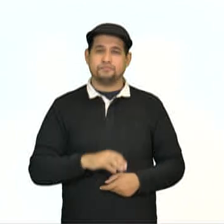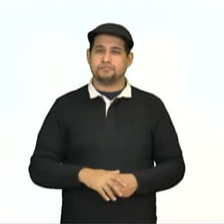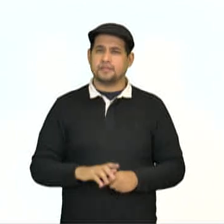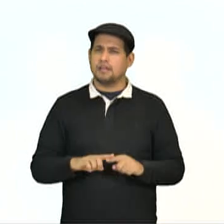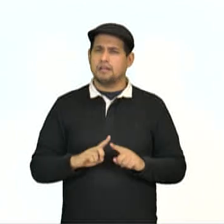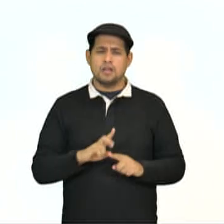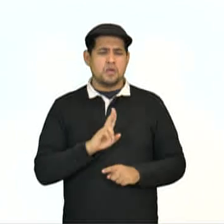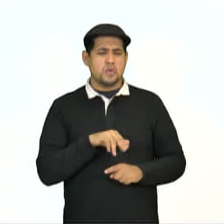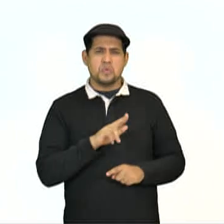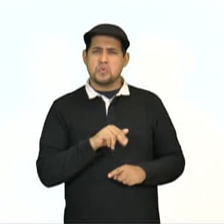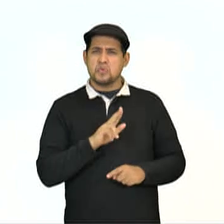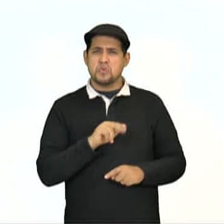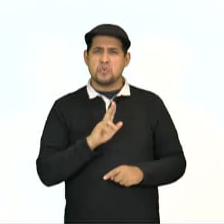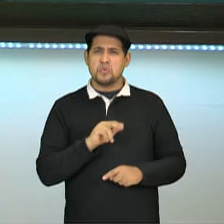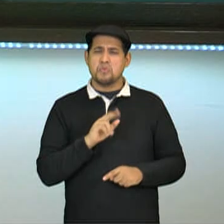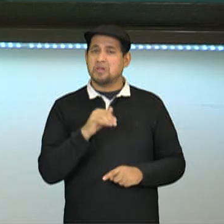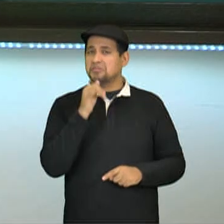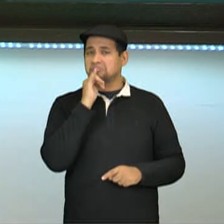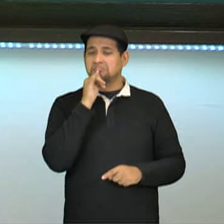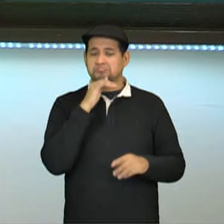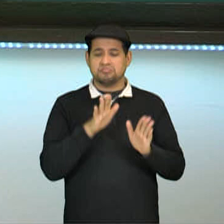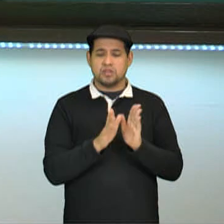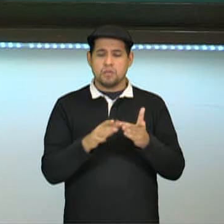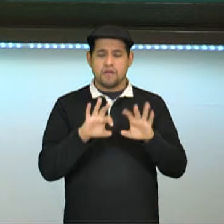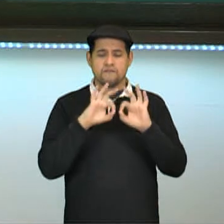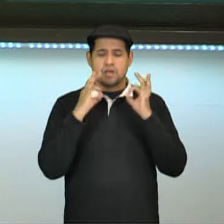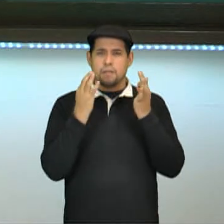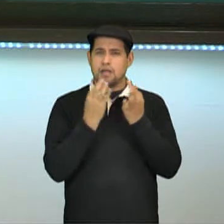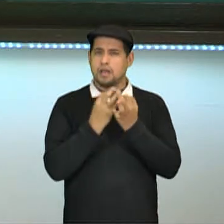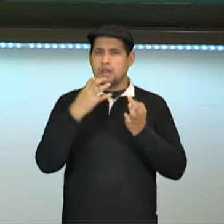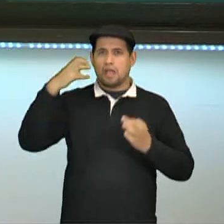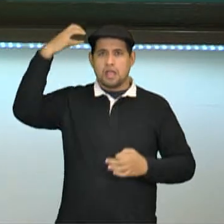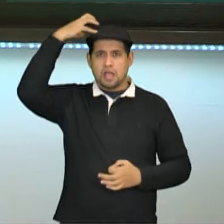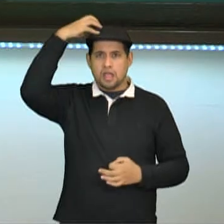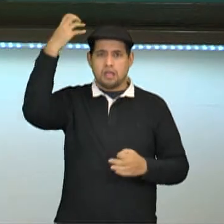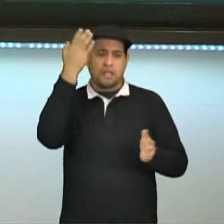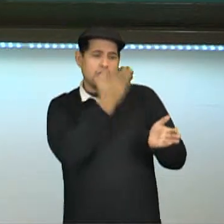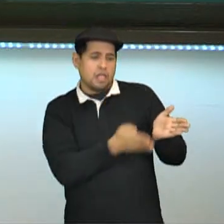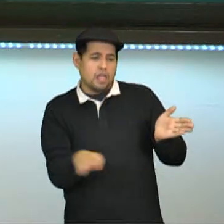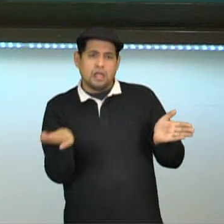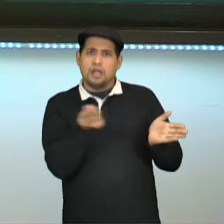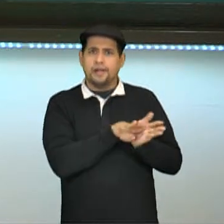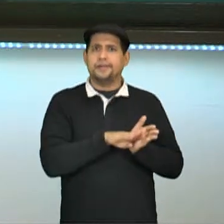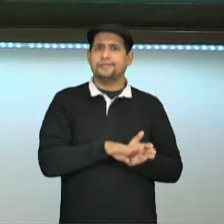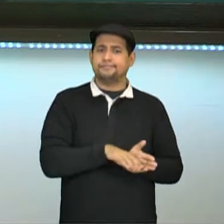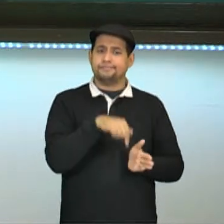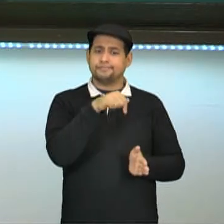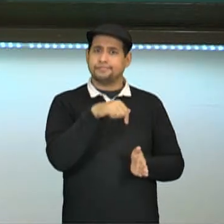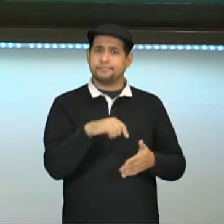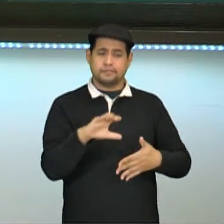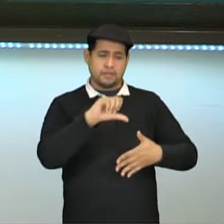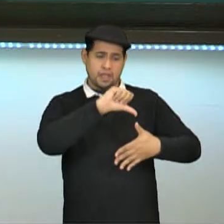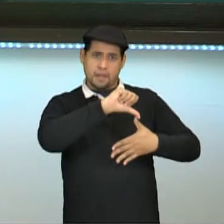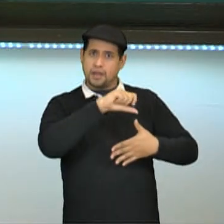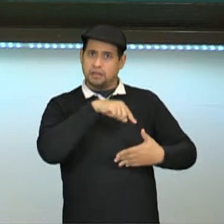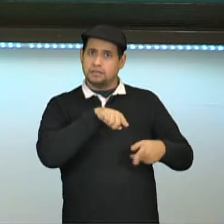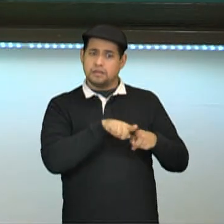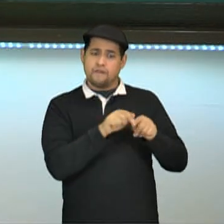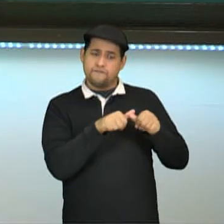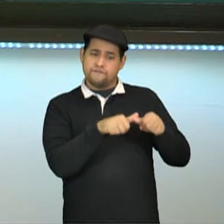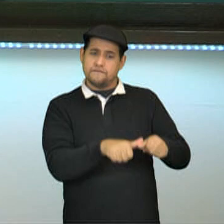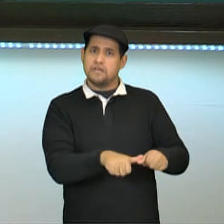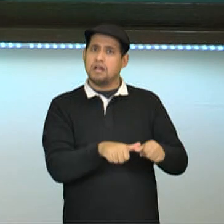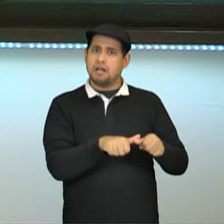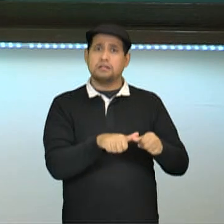né? Nenhuma metrópole, nenhuma família real havia vindo para a América estabelecer um